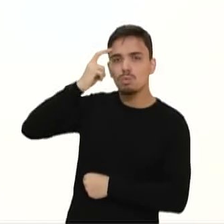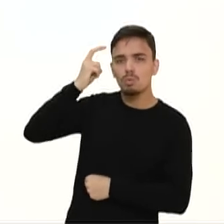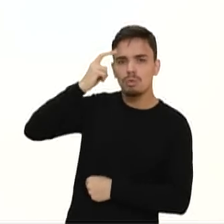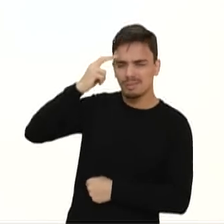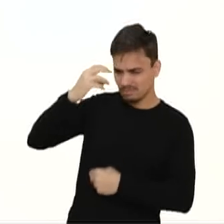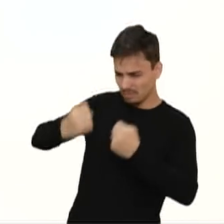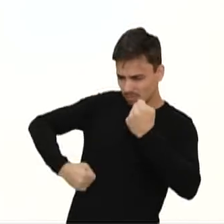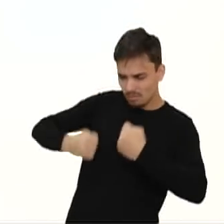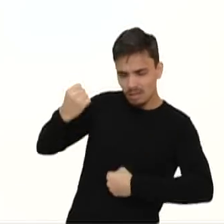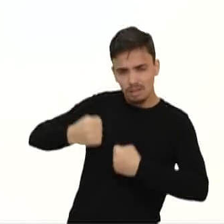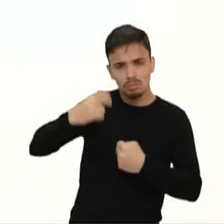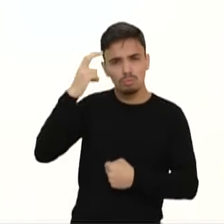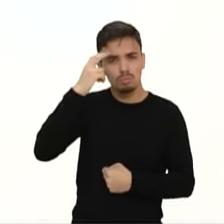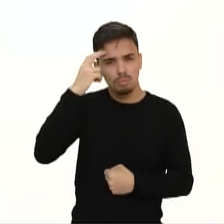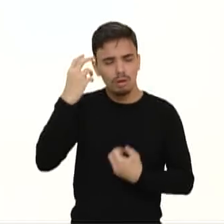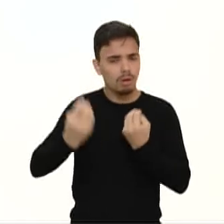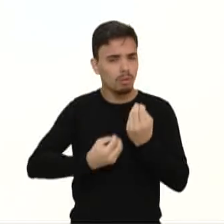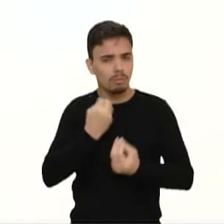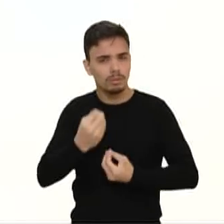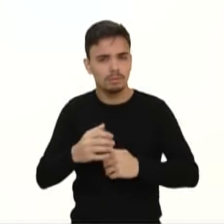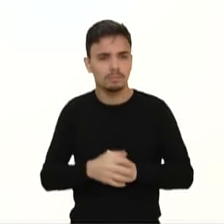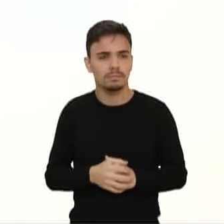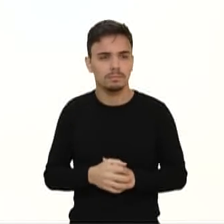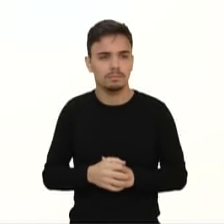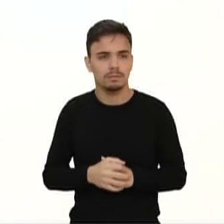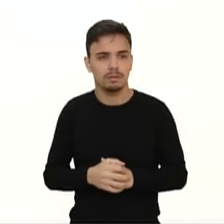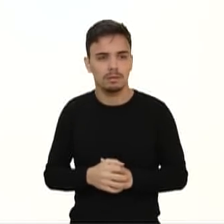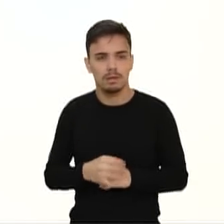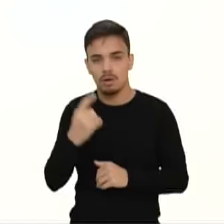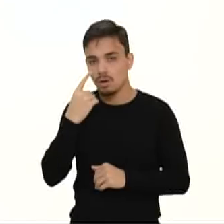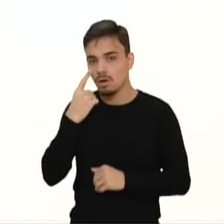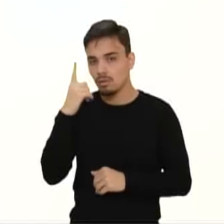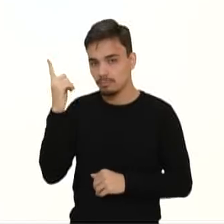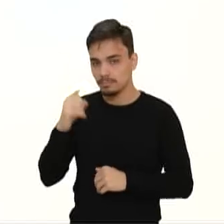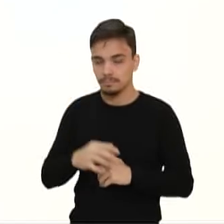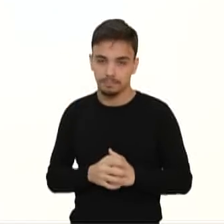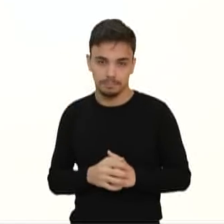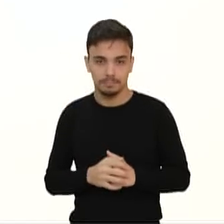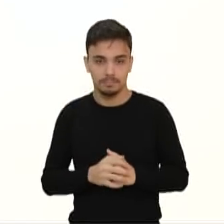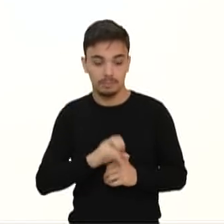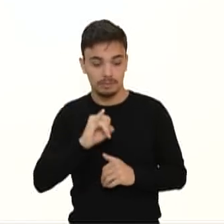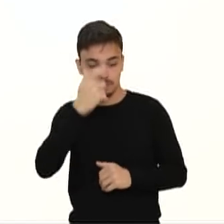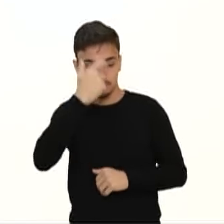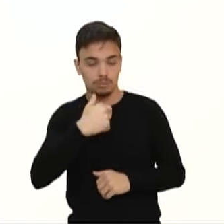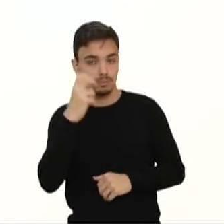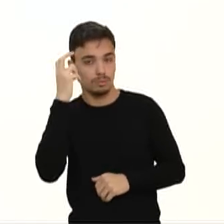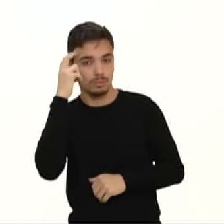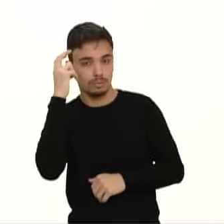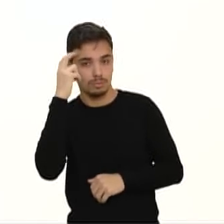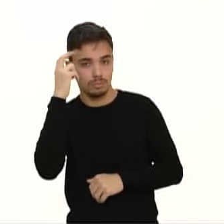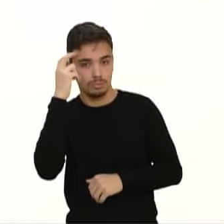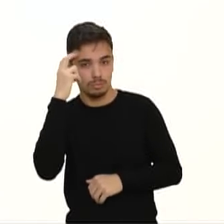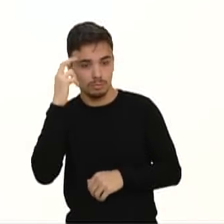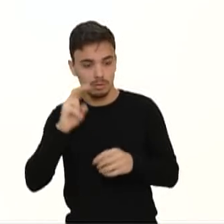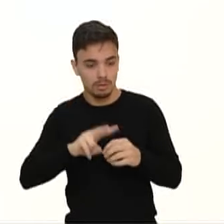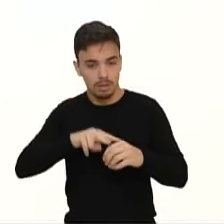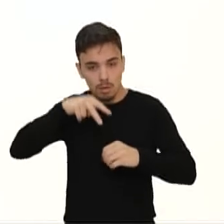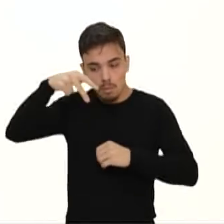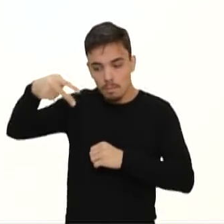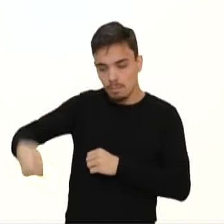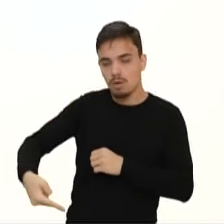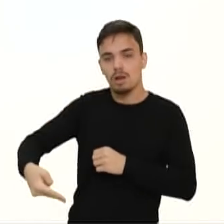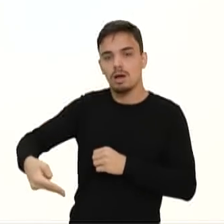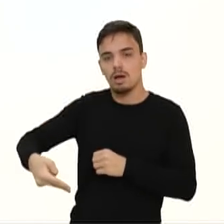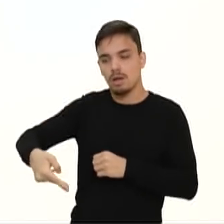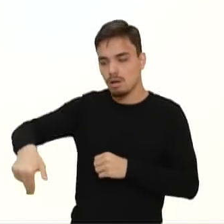Aham. Toma, bang bang. Se eu fosse a cultura, saltava do veículo